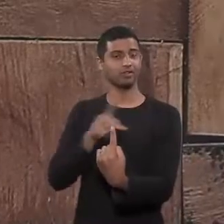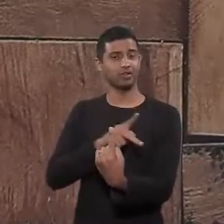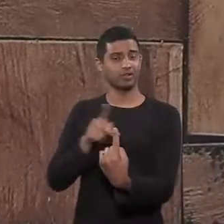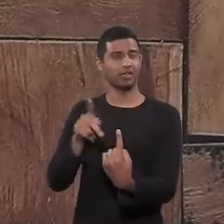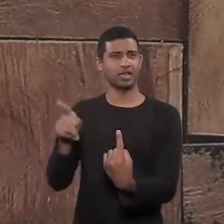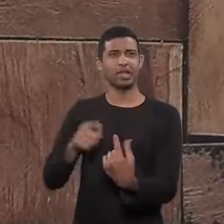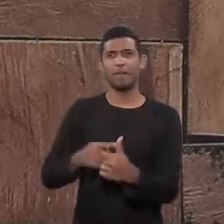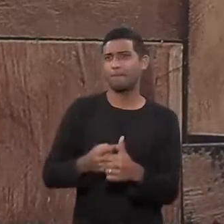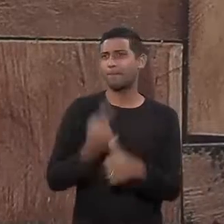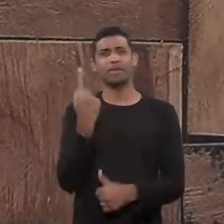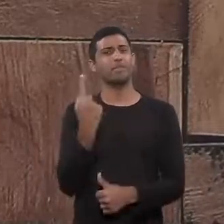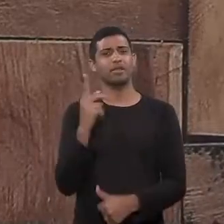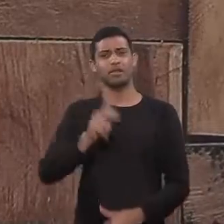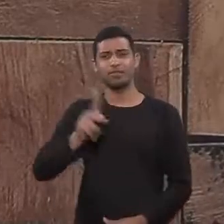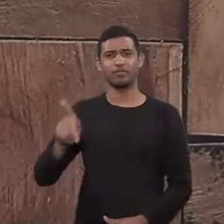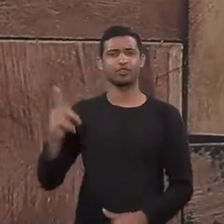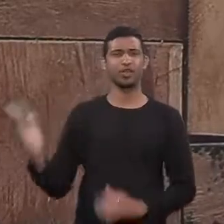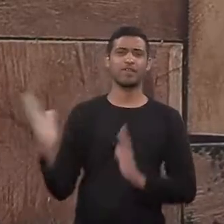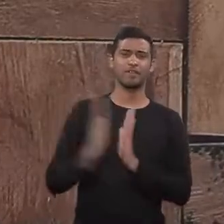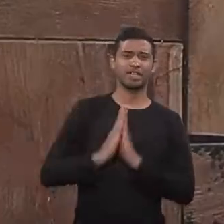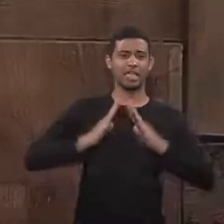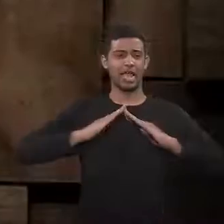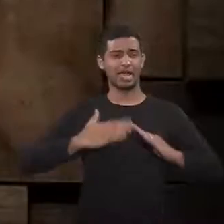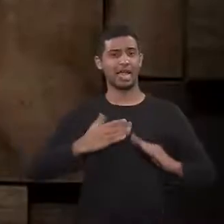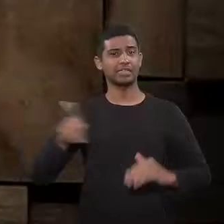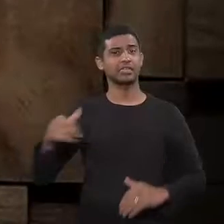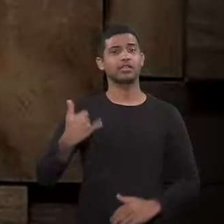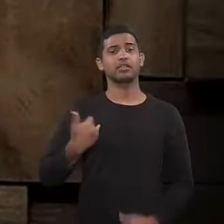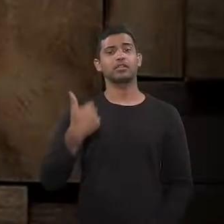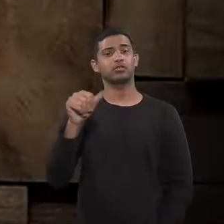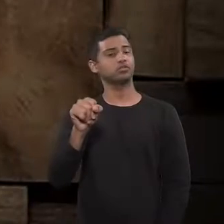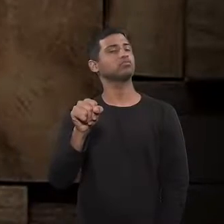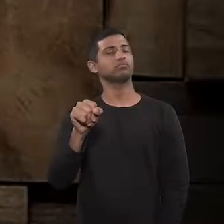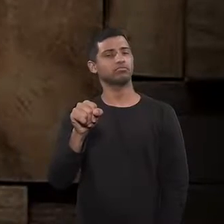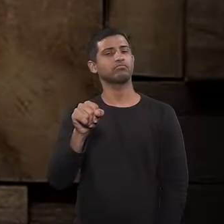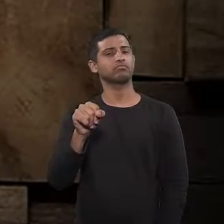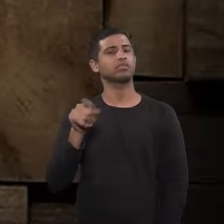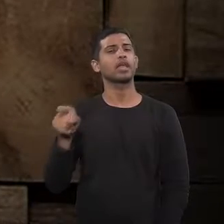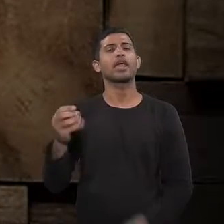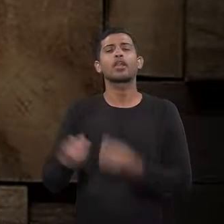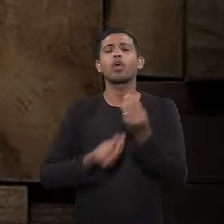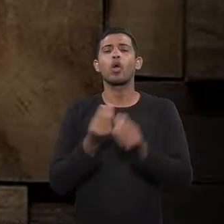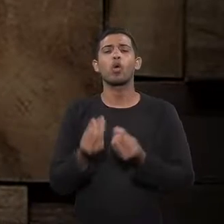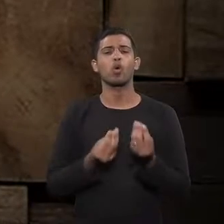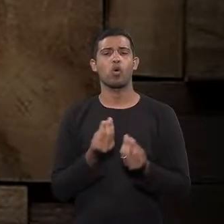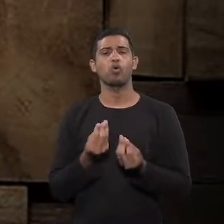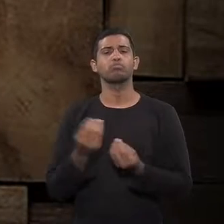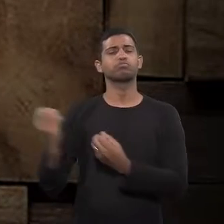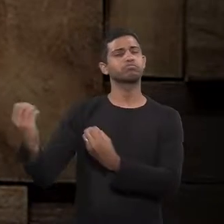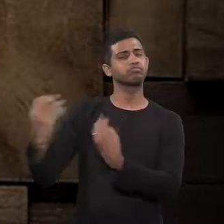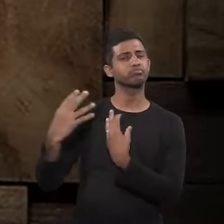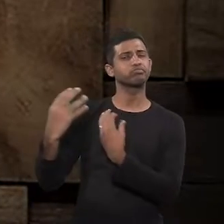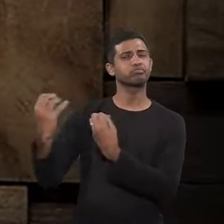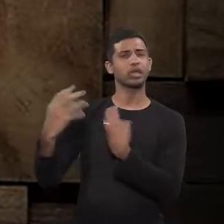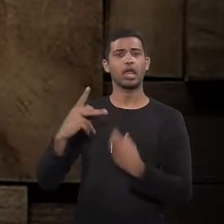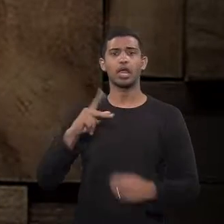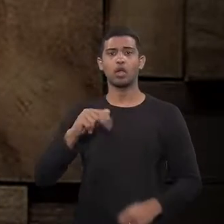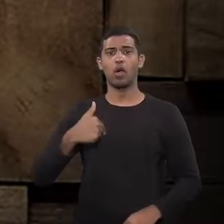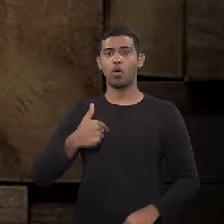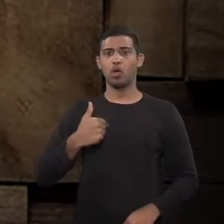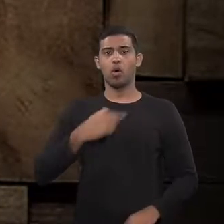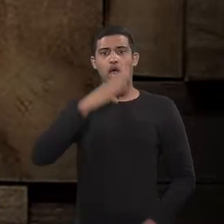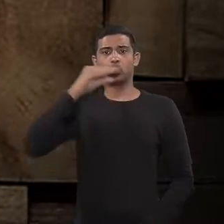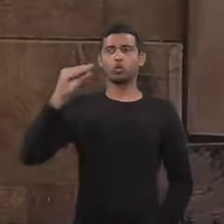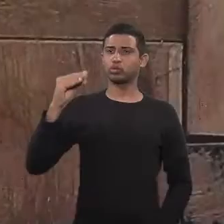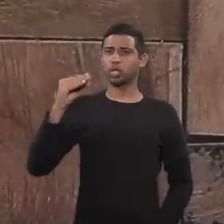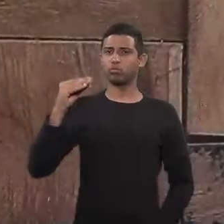primeiro professor, assim, para valer mesmo, que ia na minha casa, ele tinha 18 anos. Mas ele me dava aulas como se eu fosse uma